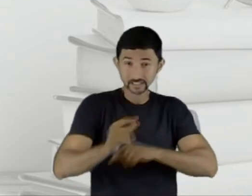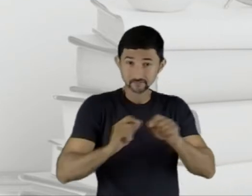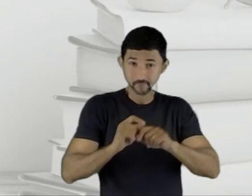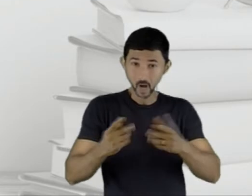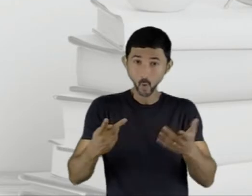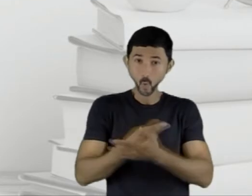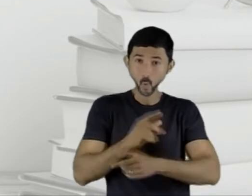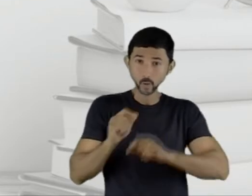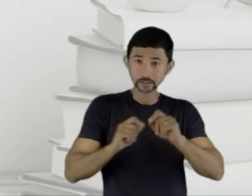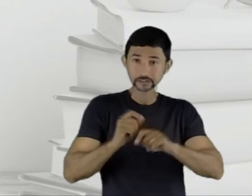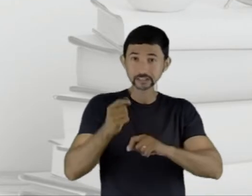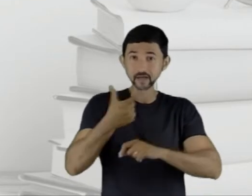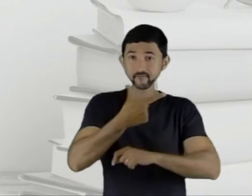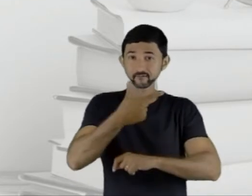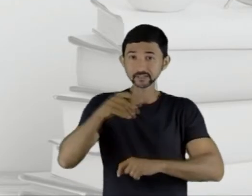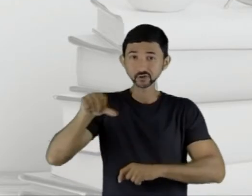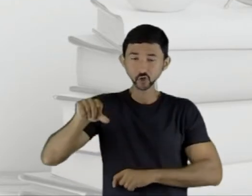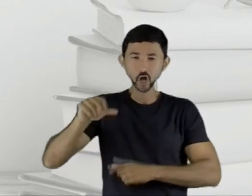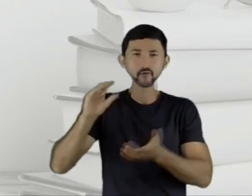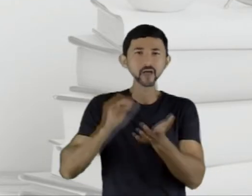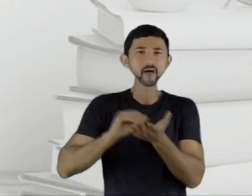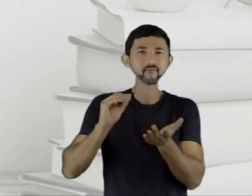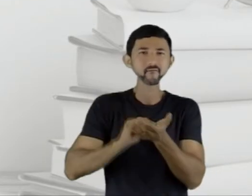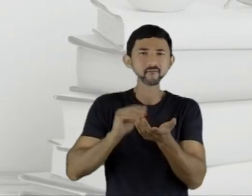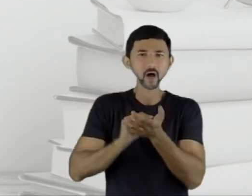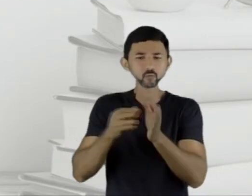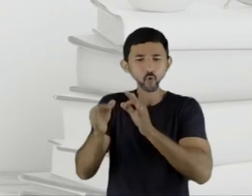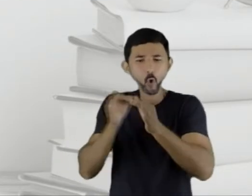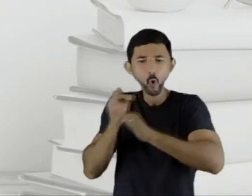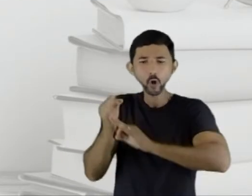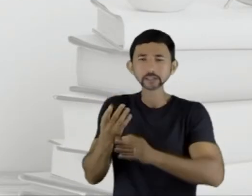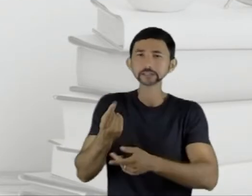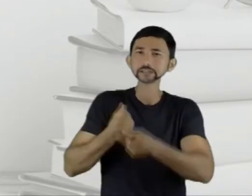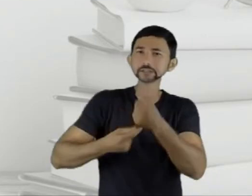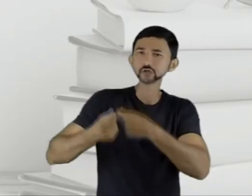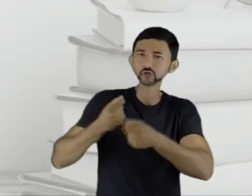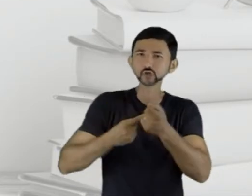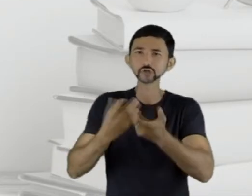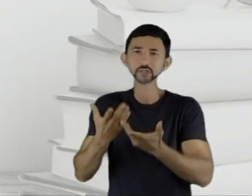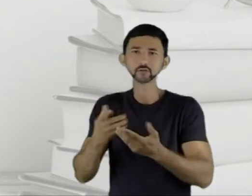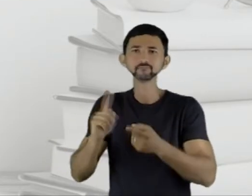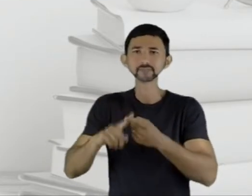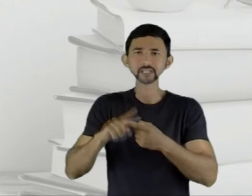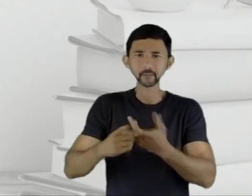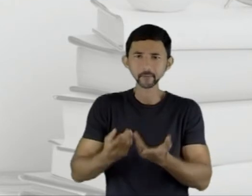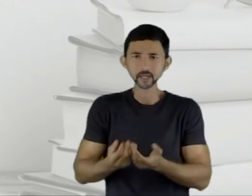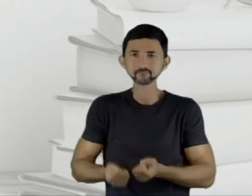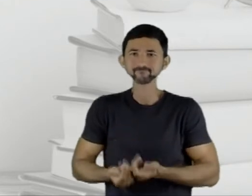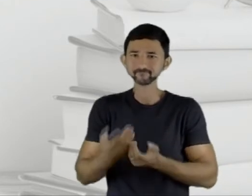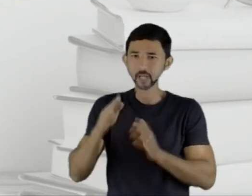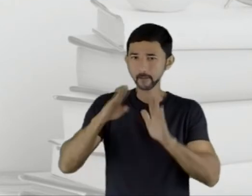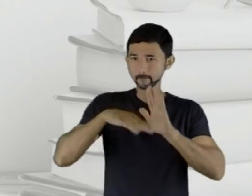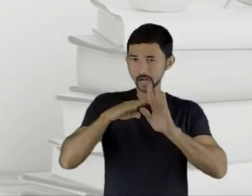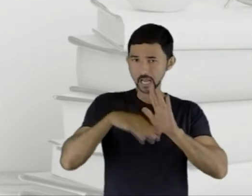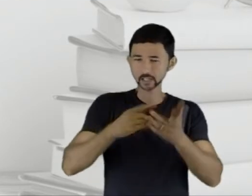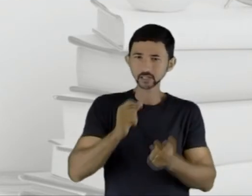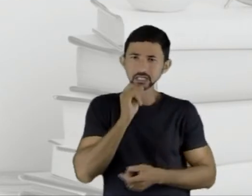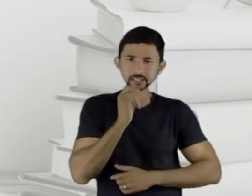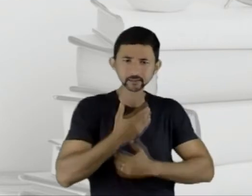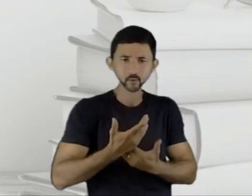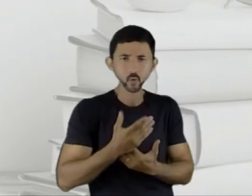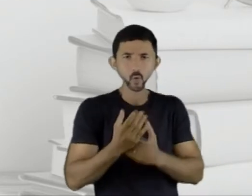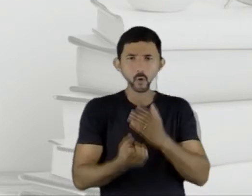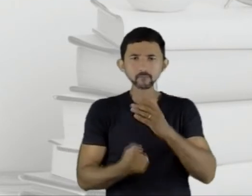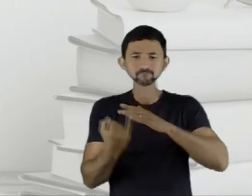29 estão ligadas à falta de regulamentação da economia e à oferta de créditos baratos. Igualmente, a